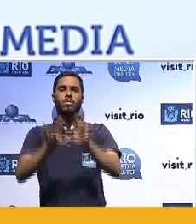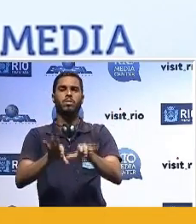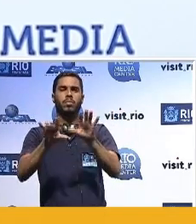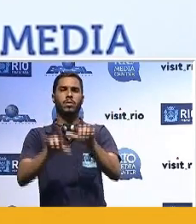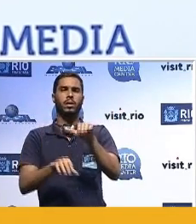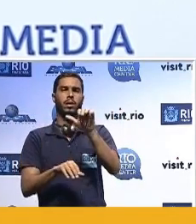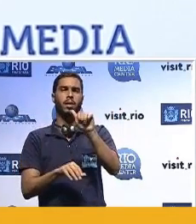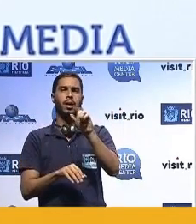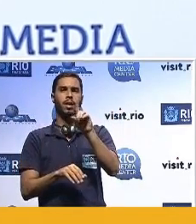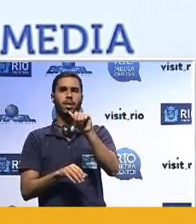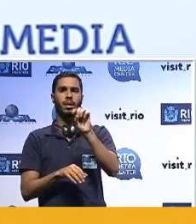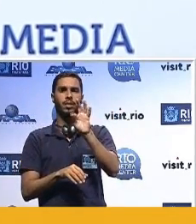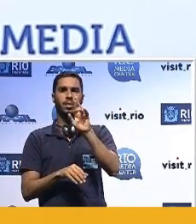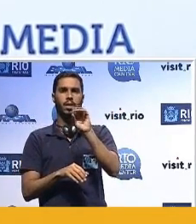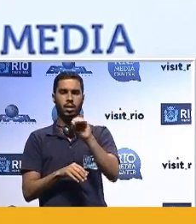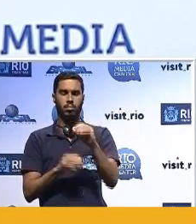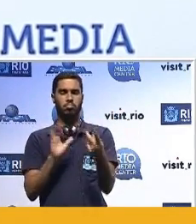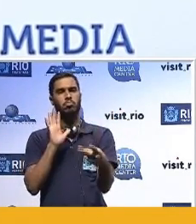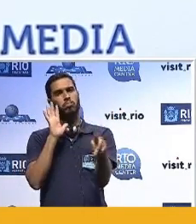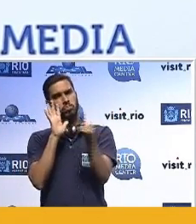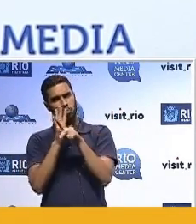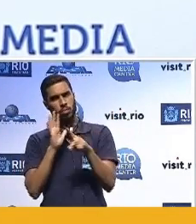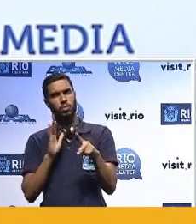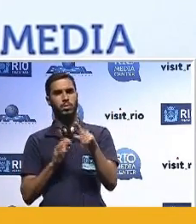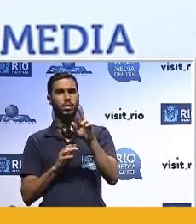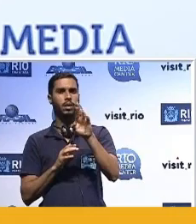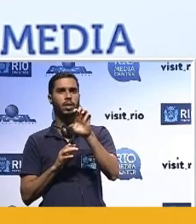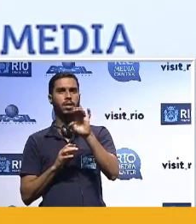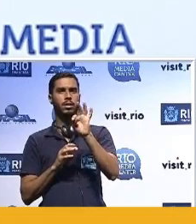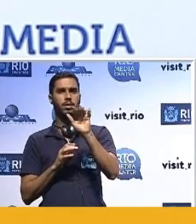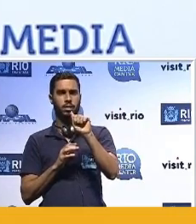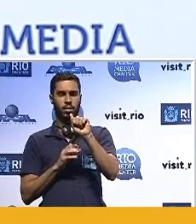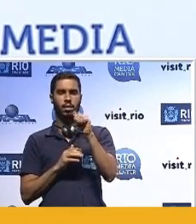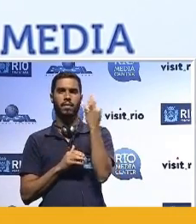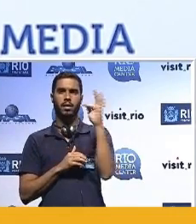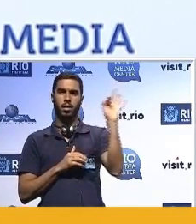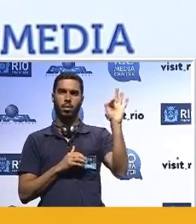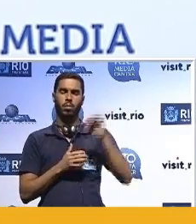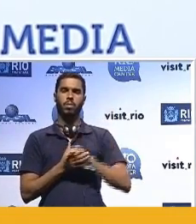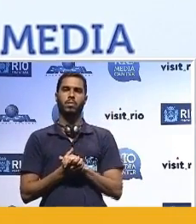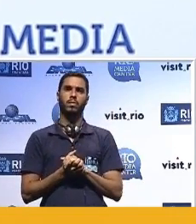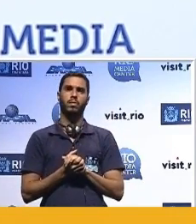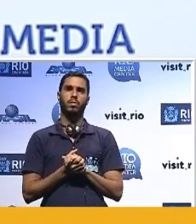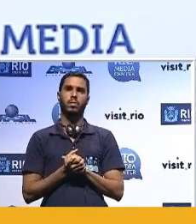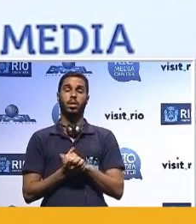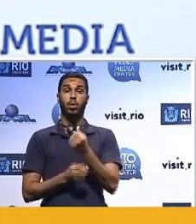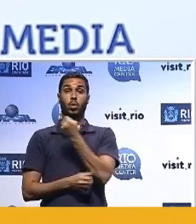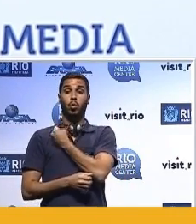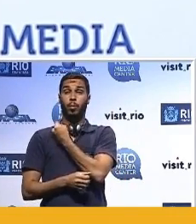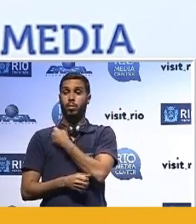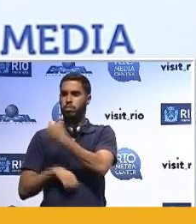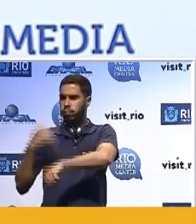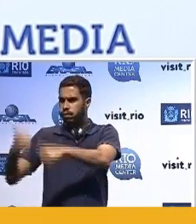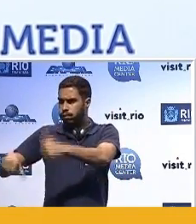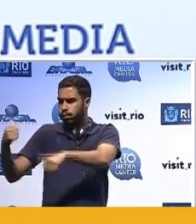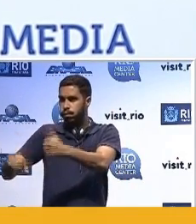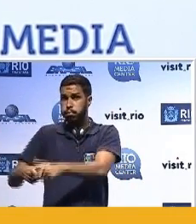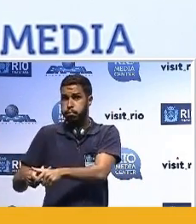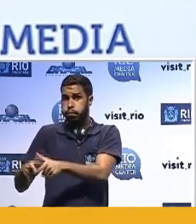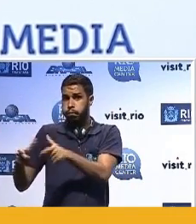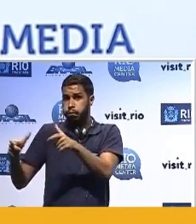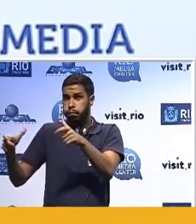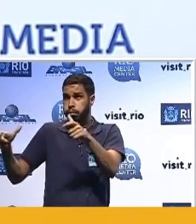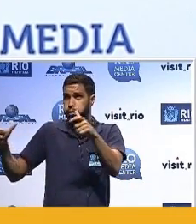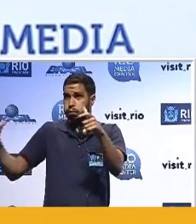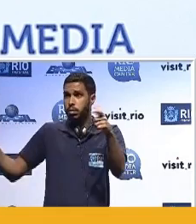Secretaria da Receita Federal. Por tratar-se de um guia colaborativo, quanto maior o número de avaliações, mais completo ele o